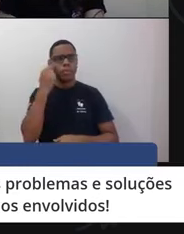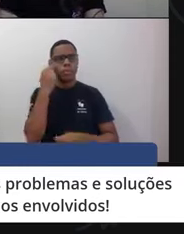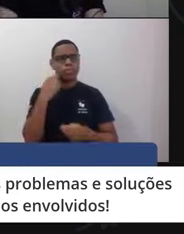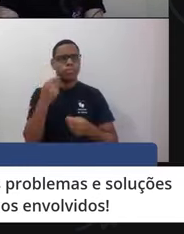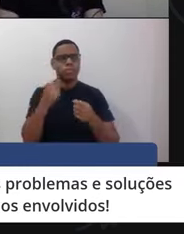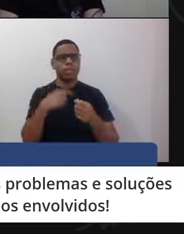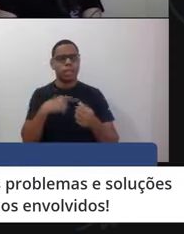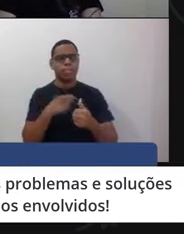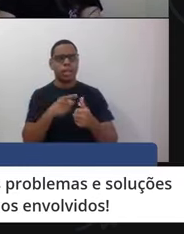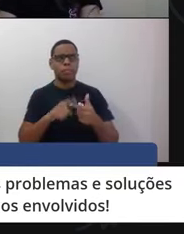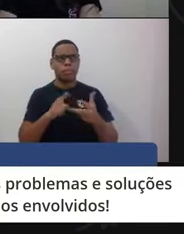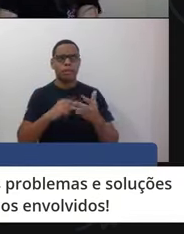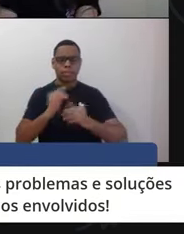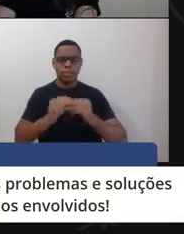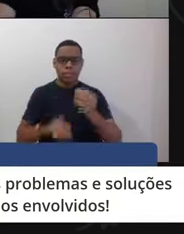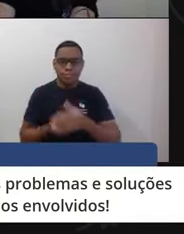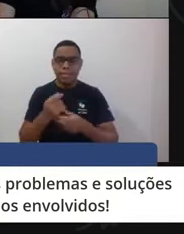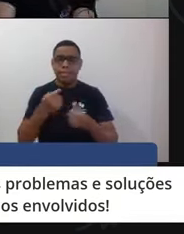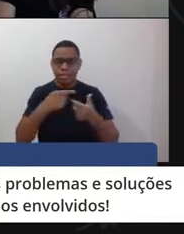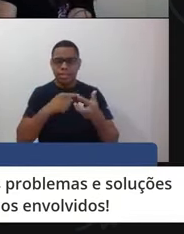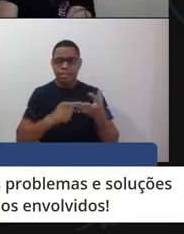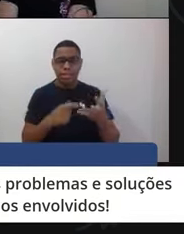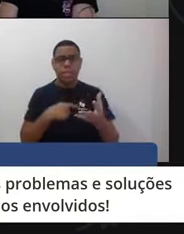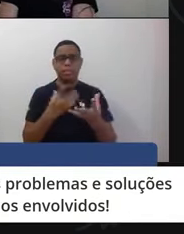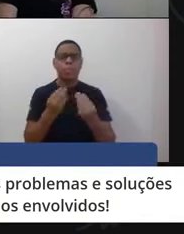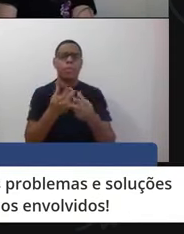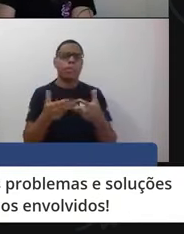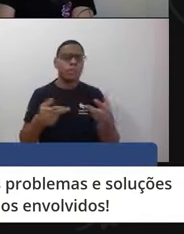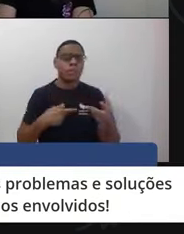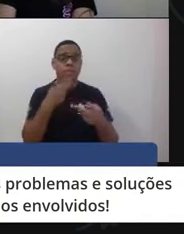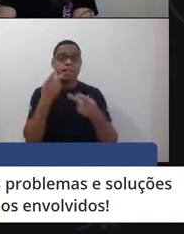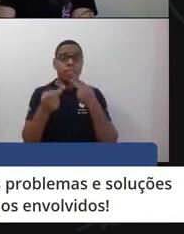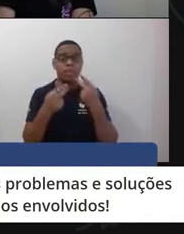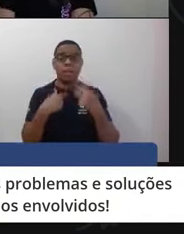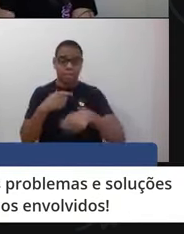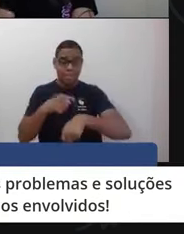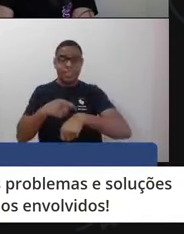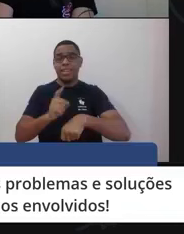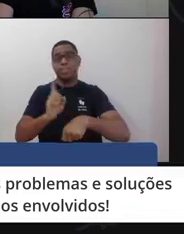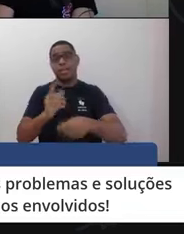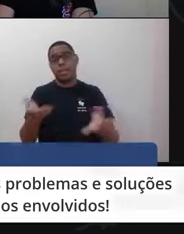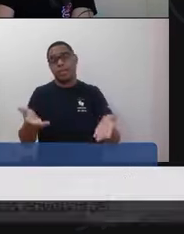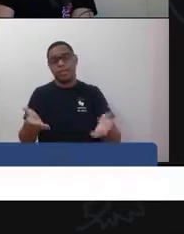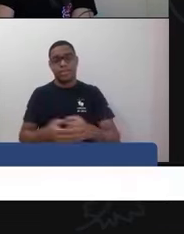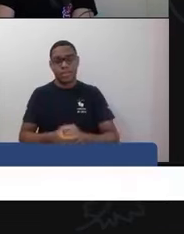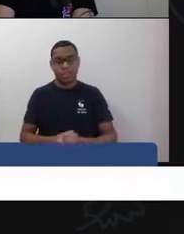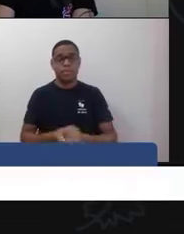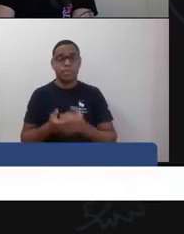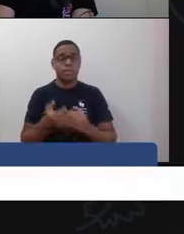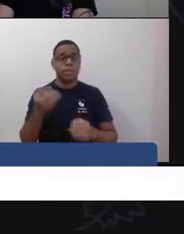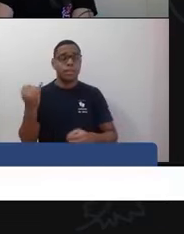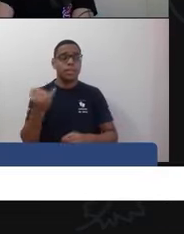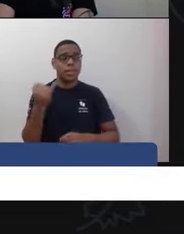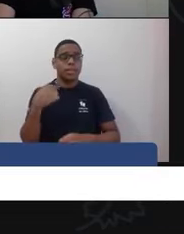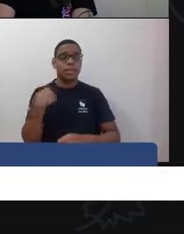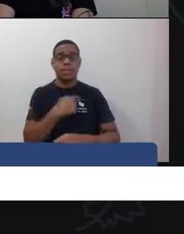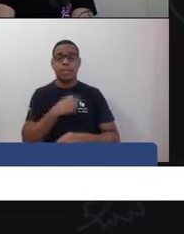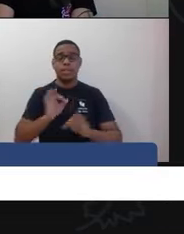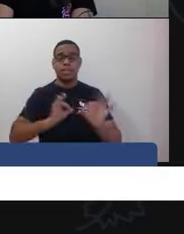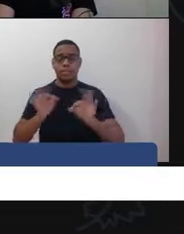em prática, isso é fundamental. Tem muita coisa para falar, mas que não dá nesse tempo para estar falando. Mas é muito importante a gente